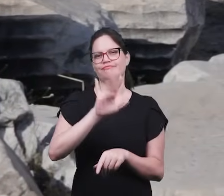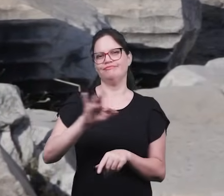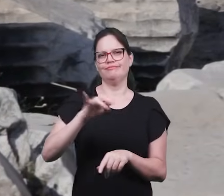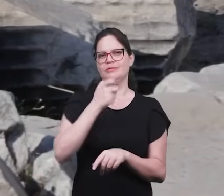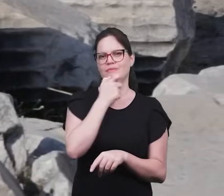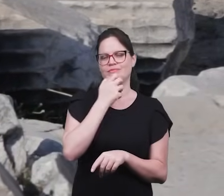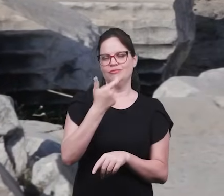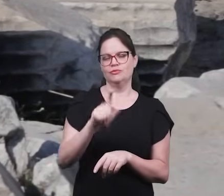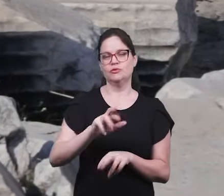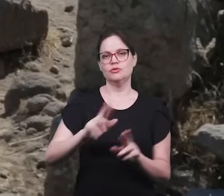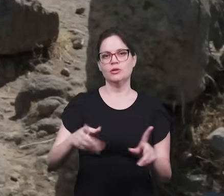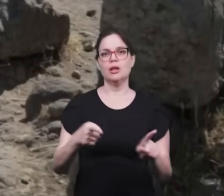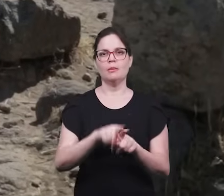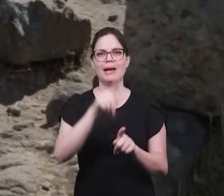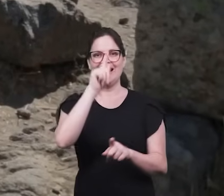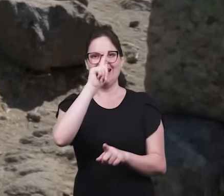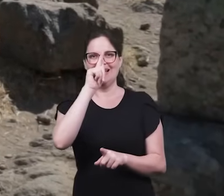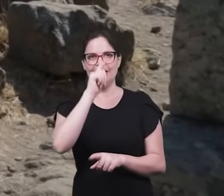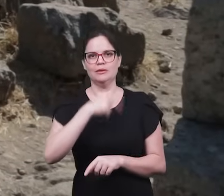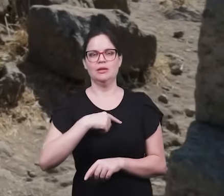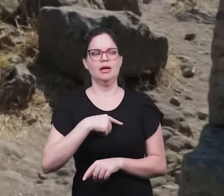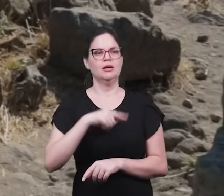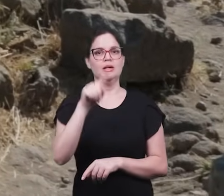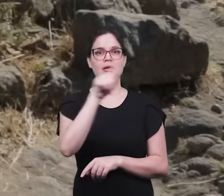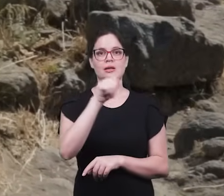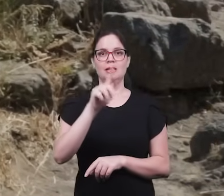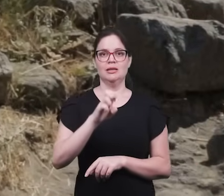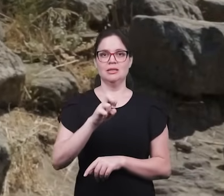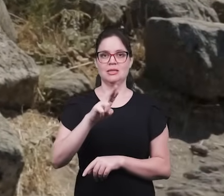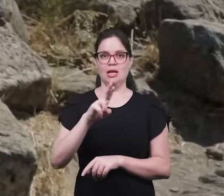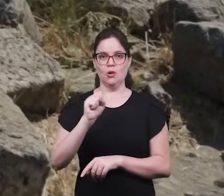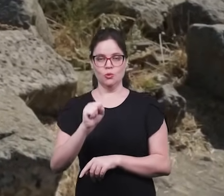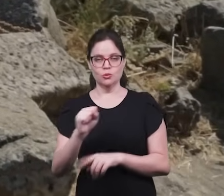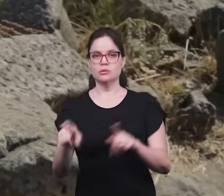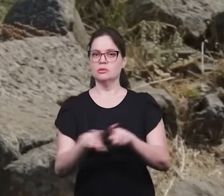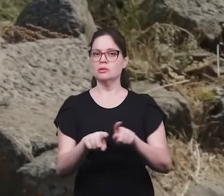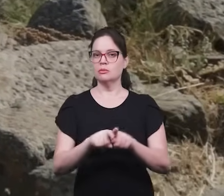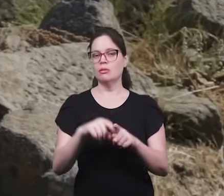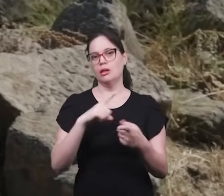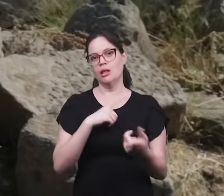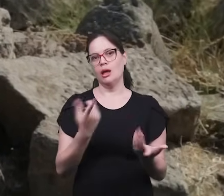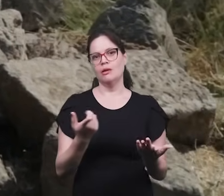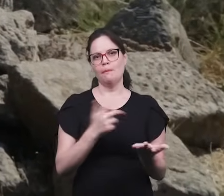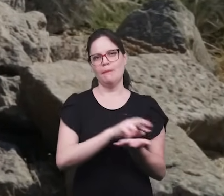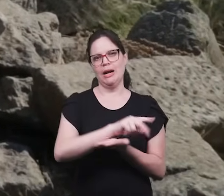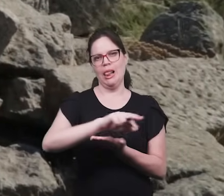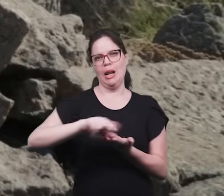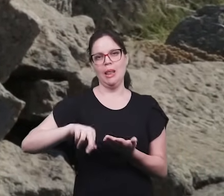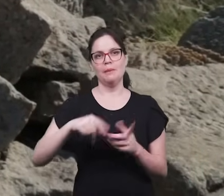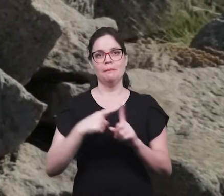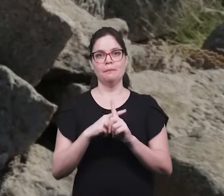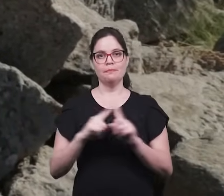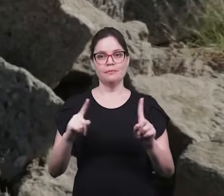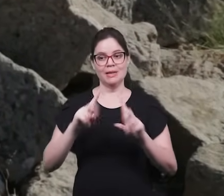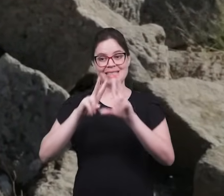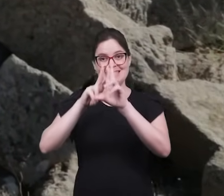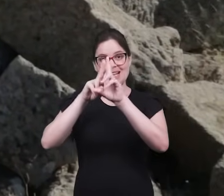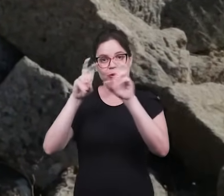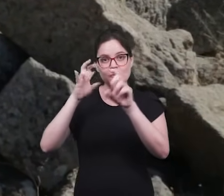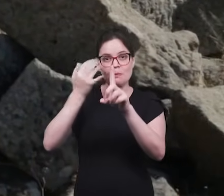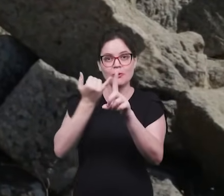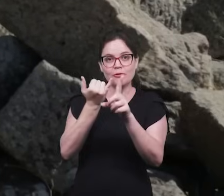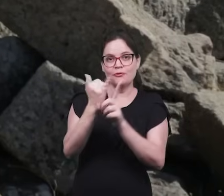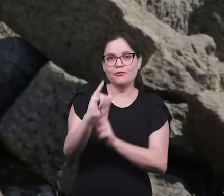ligado àquela deidade grega que era Zeus, uma deidade grega. Mas profeticamente esse trono, no